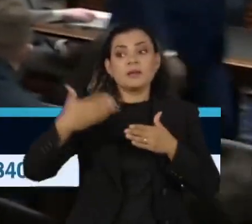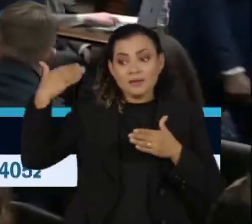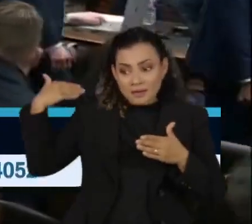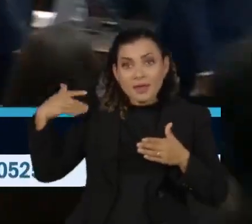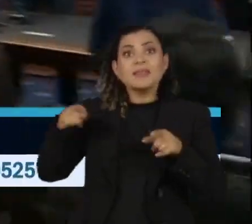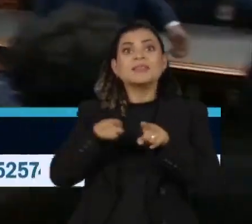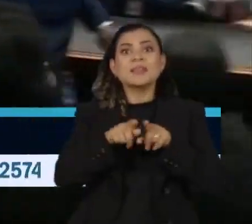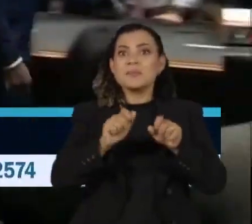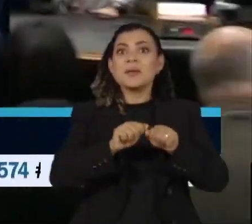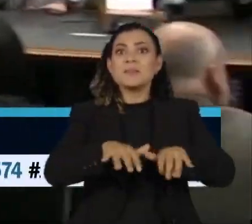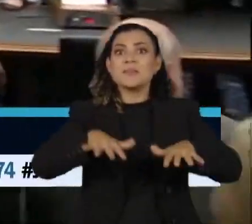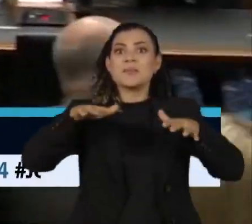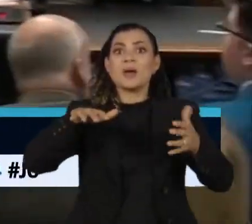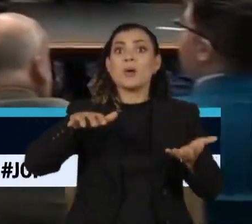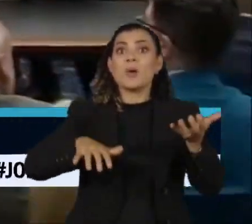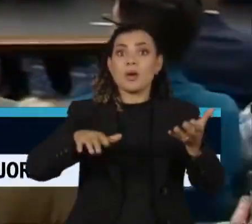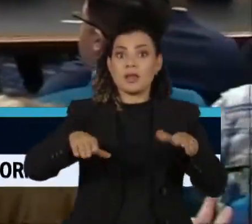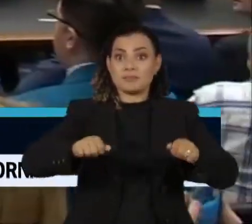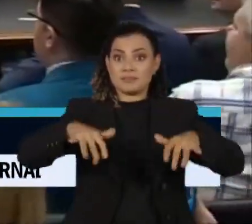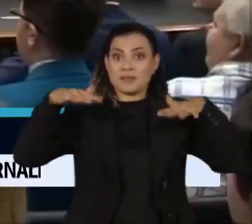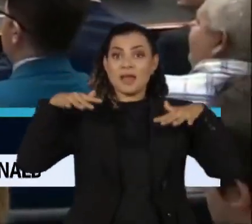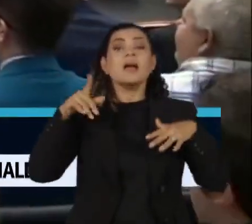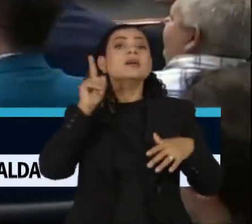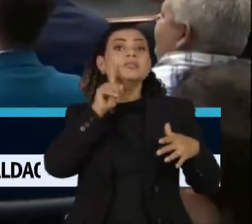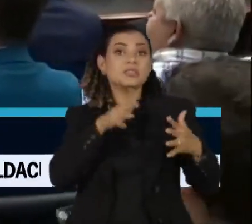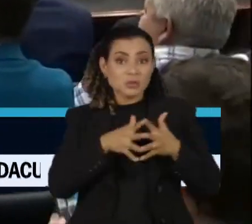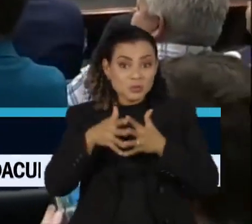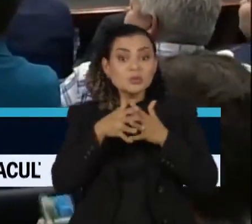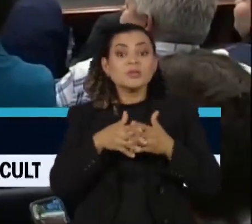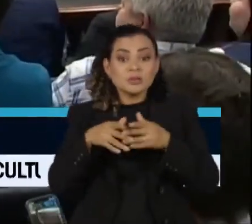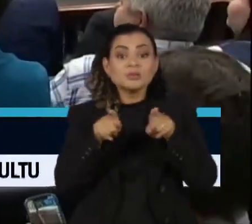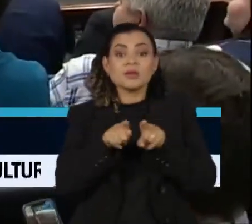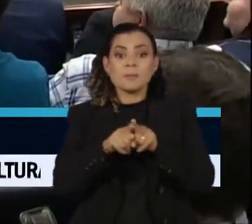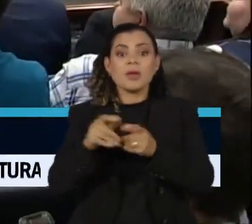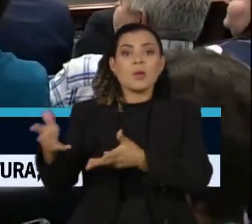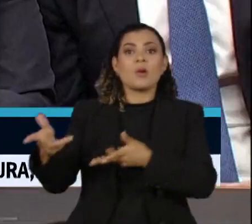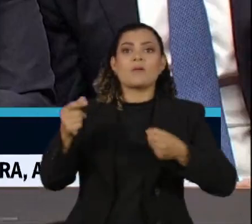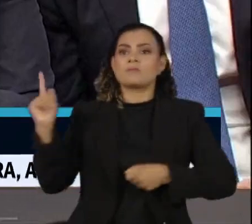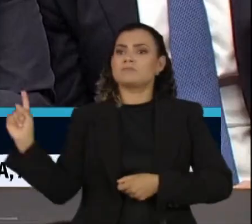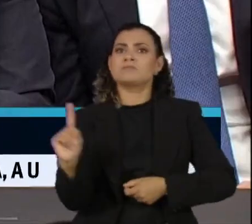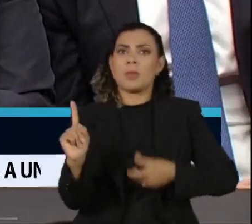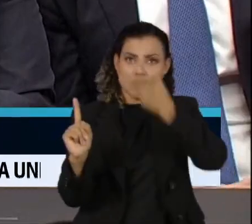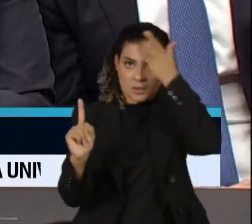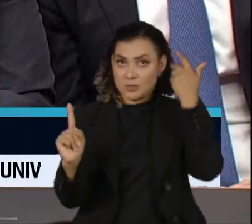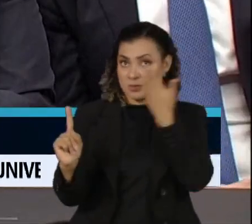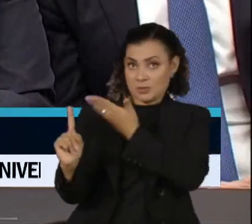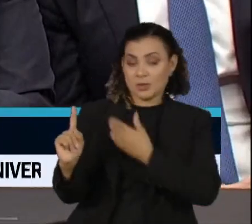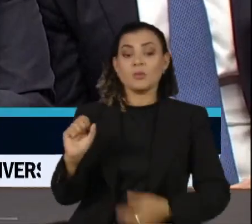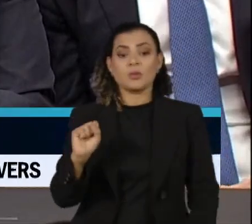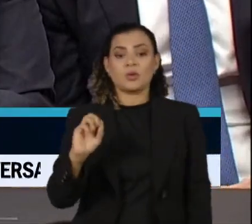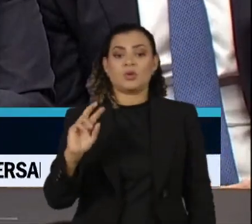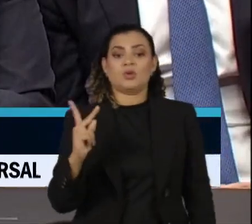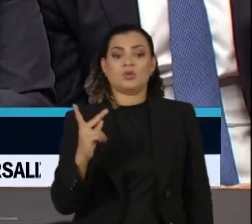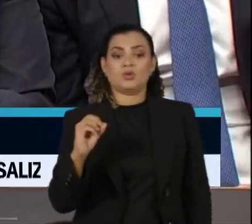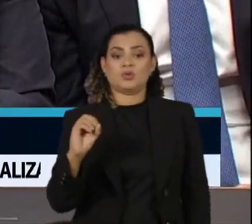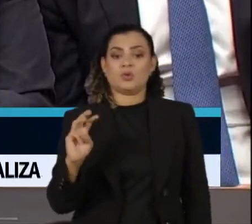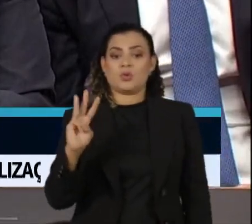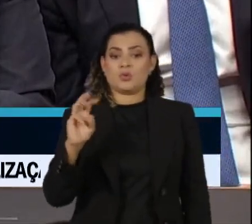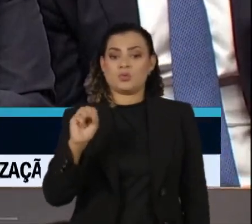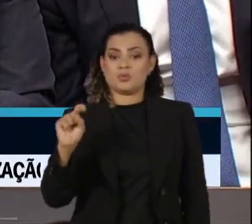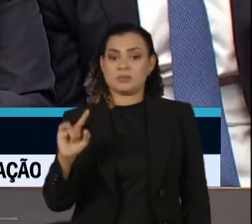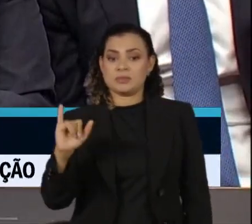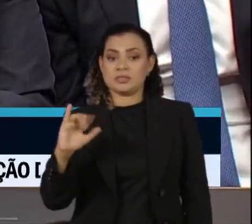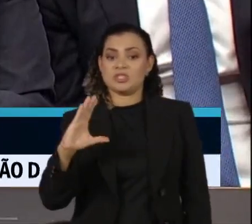do Congresso americano, que convocou o CEO do TikTok para prestar esclarecimentos. Shou Zhiqiu foi questionado por